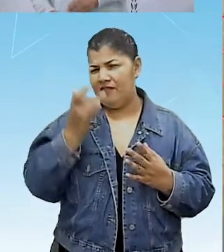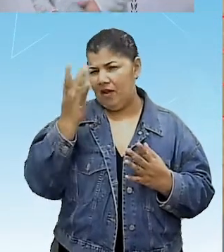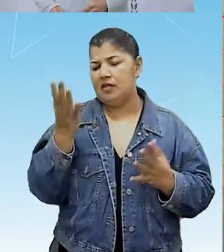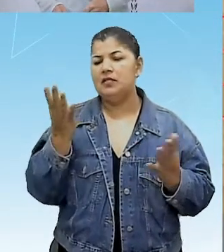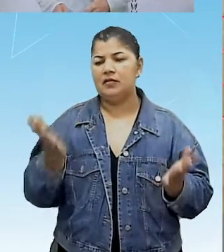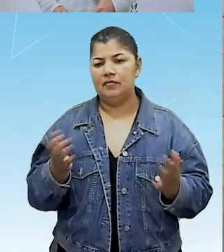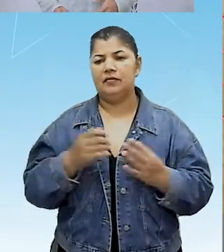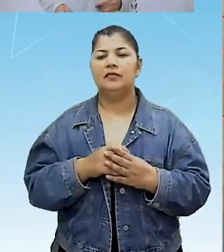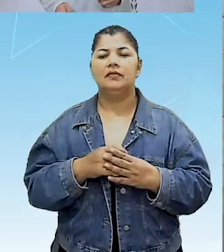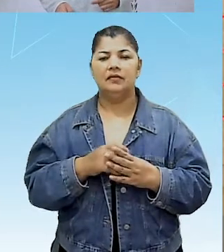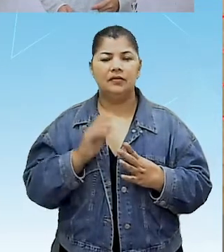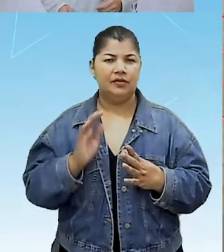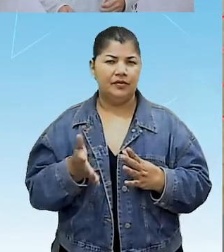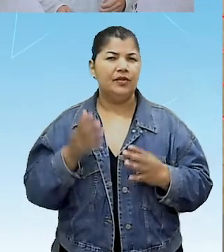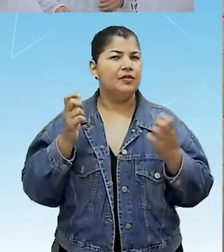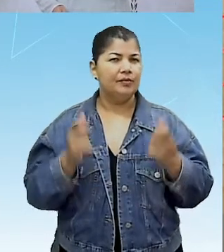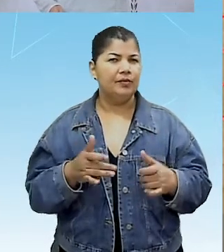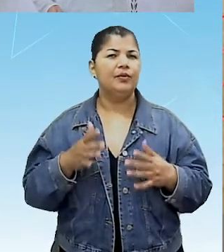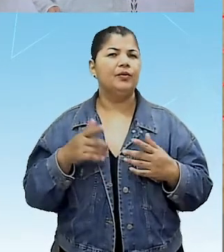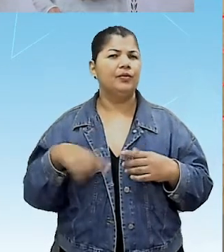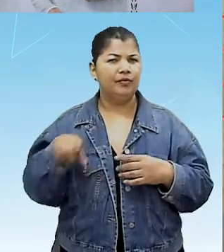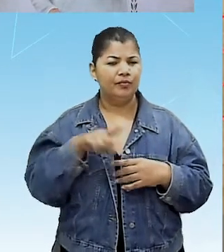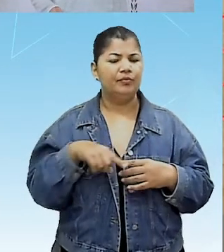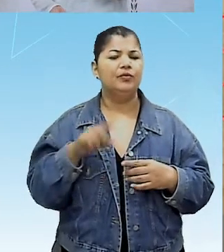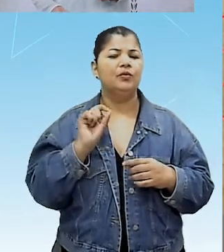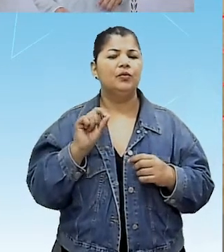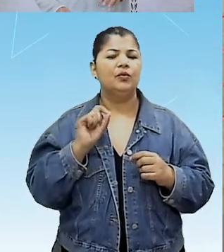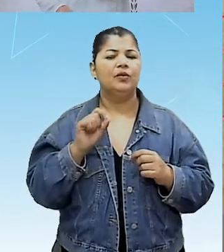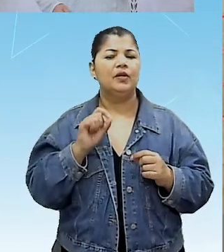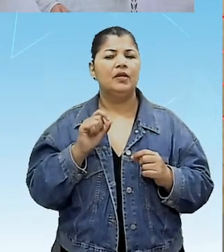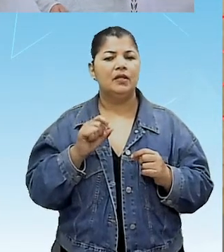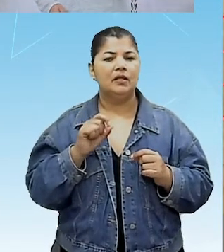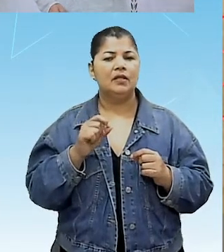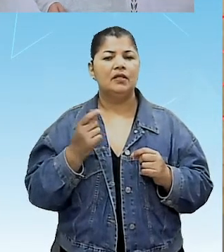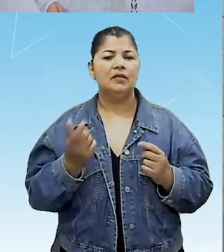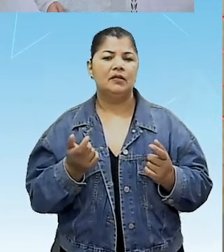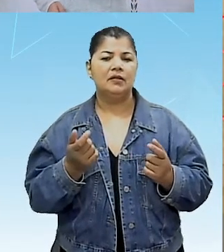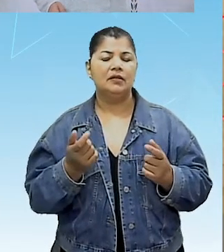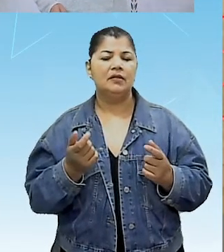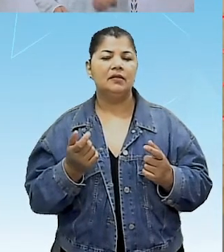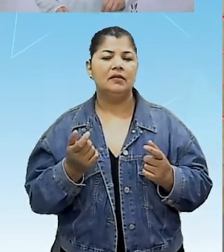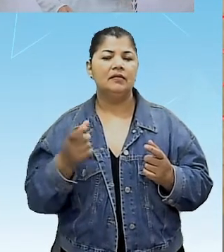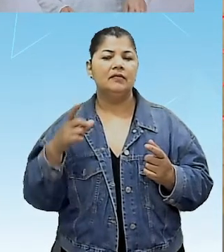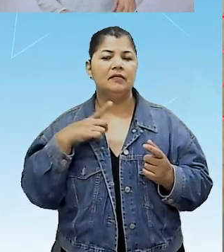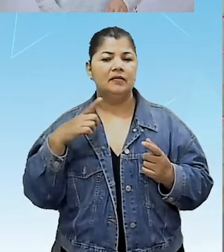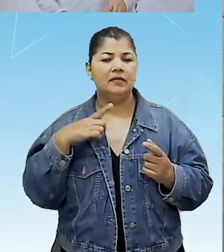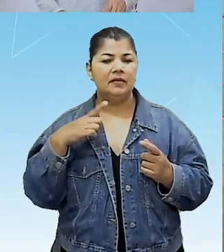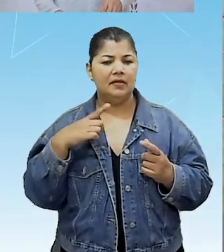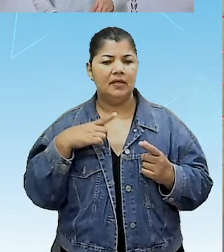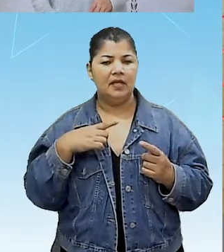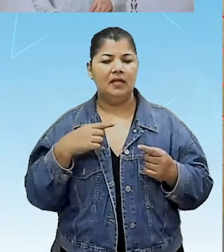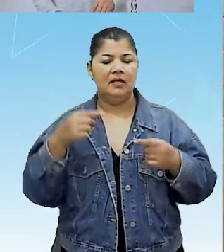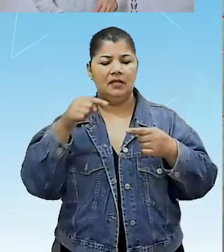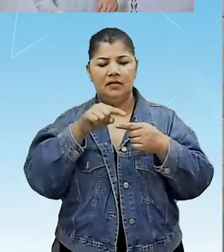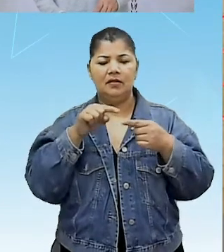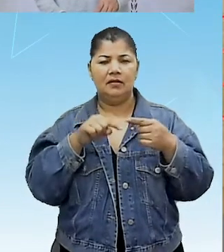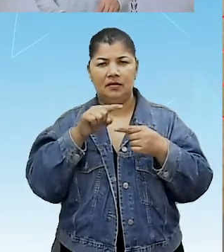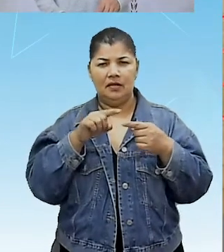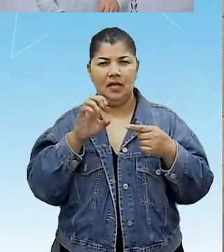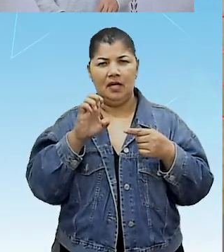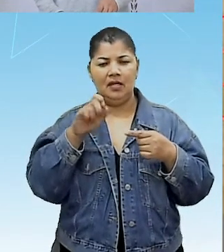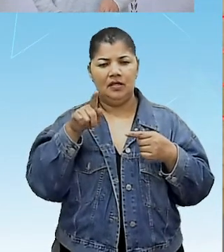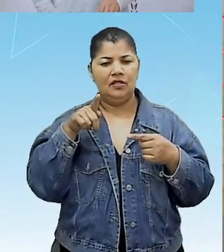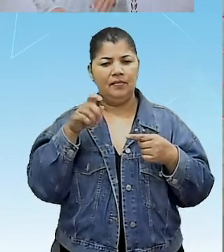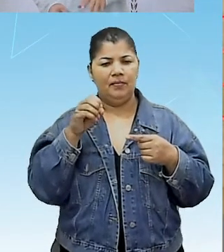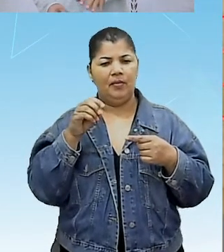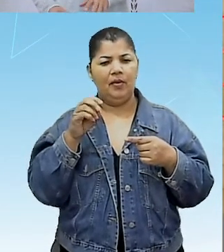falei sempre isso para você, que o segredo está no expoente da base, tá bom? É só olhar o expoente